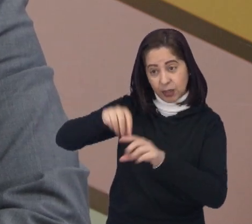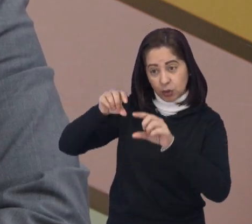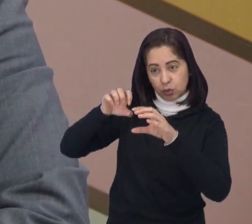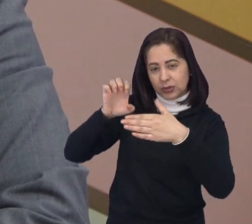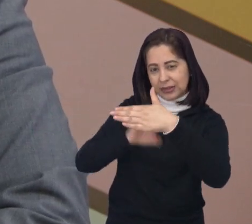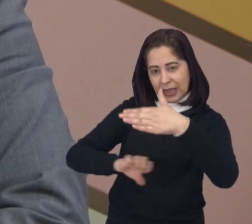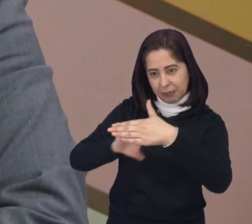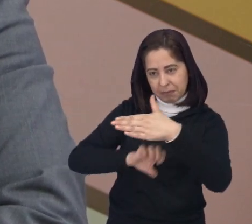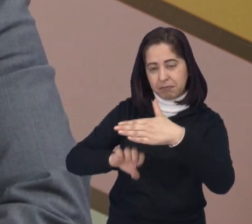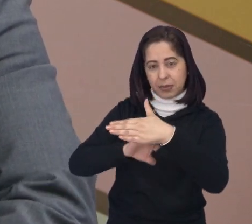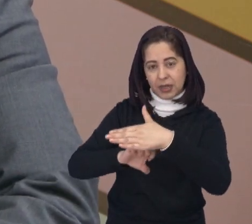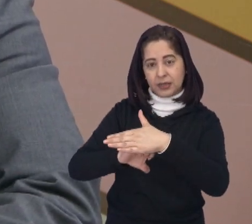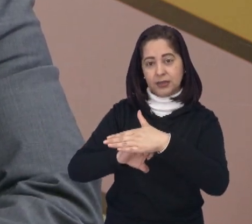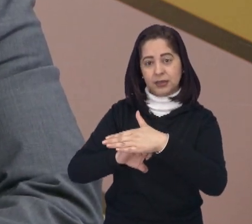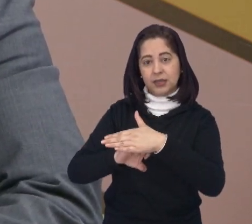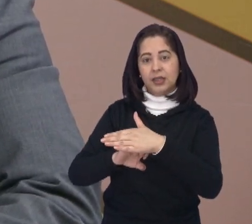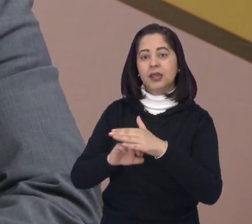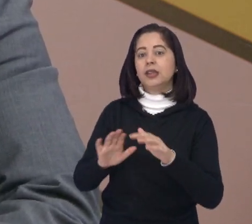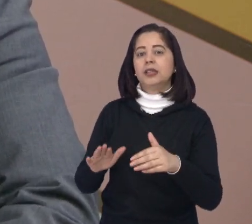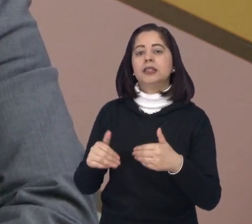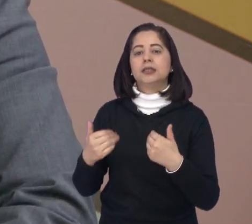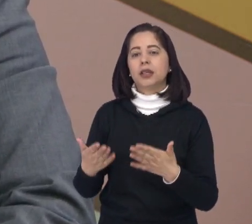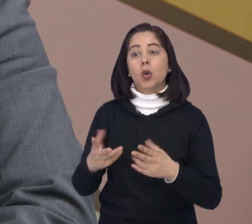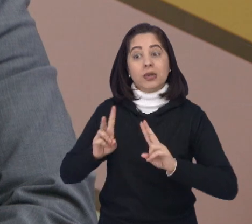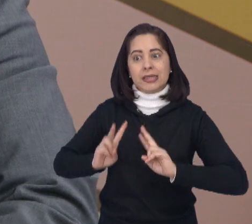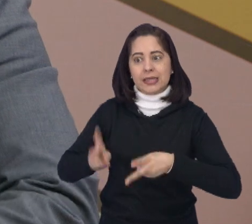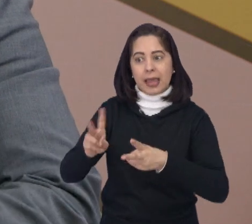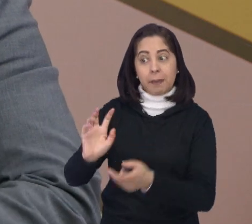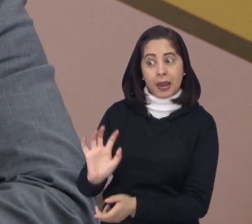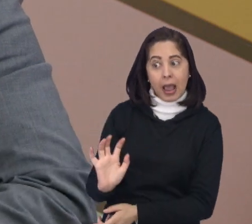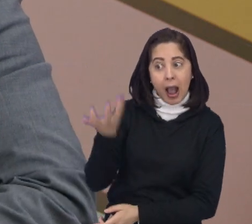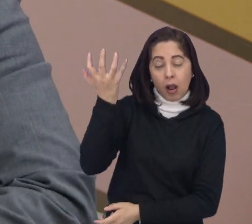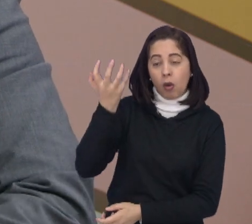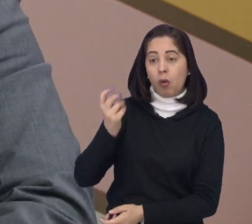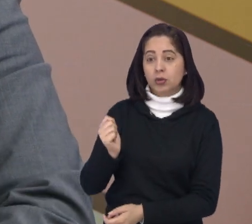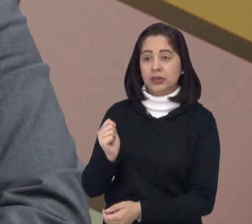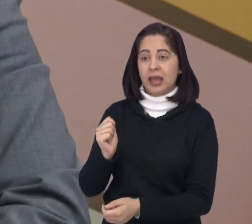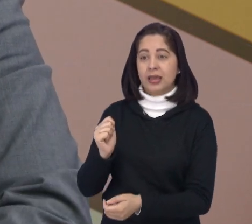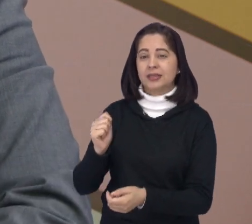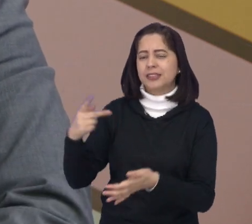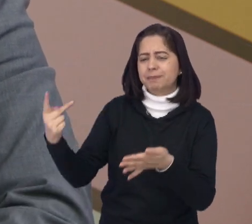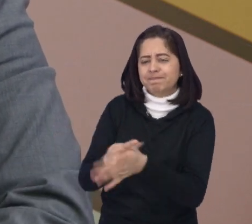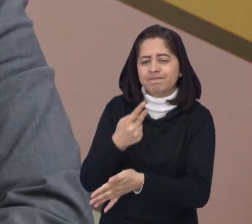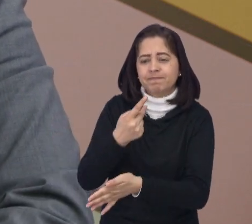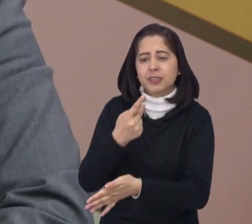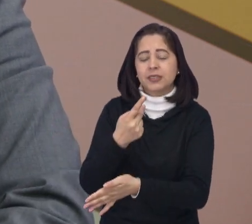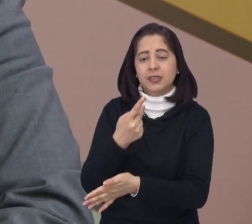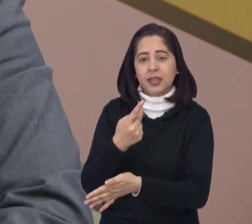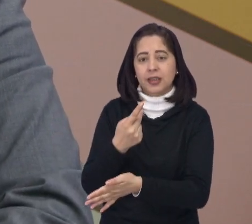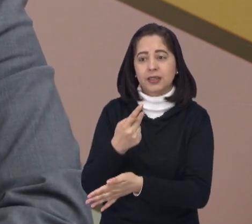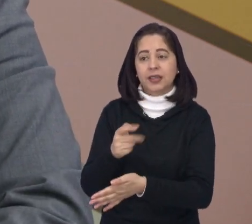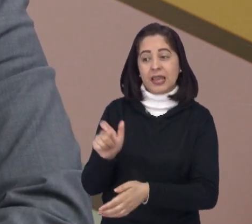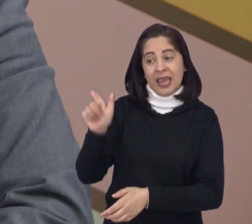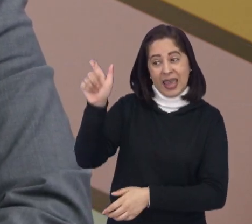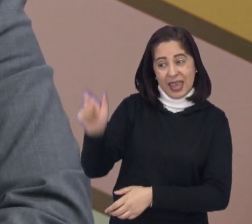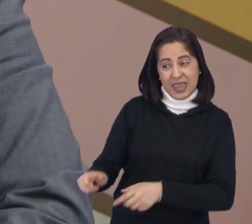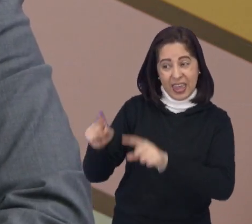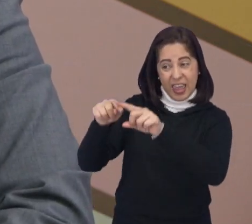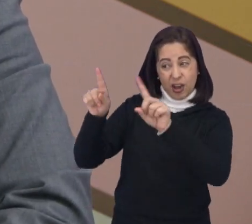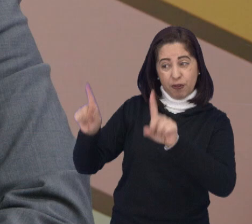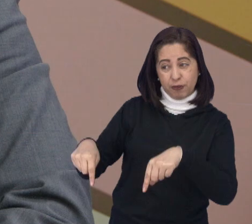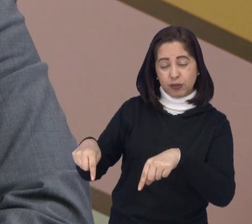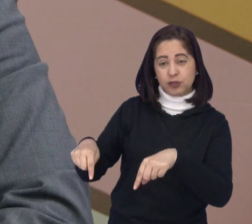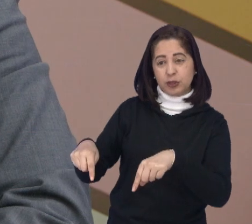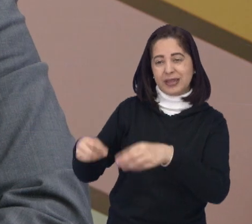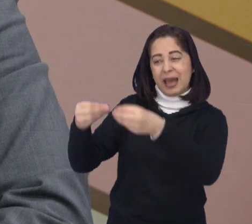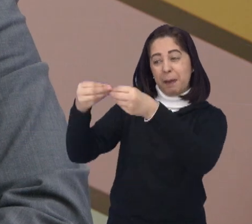acidente de trabalho, né? Então, toda vez que ocorre aí um acidente, mas que leva uma lesão tecidual, uma